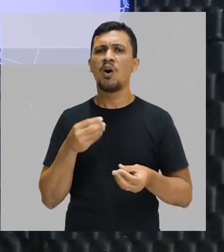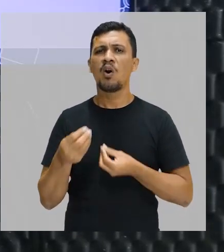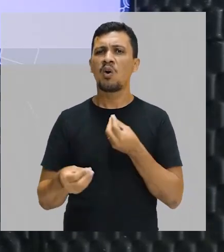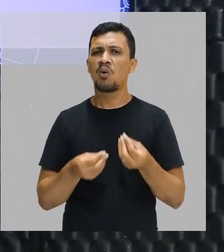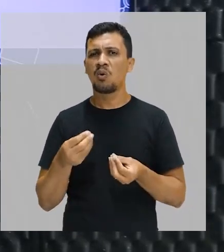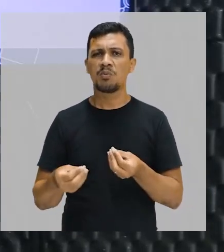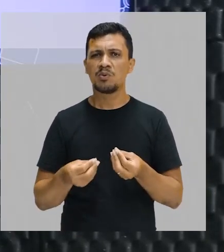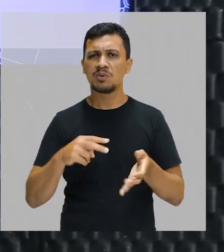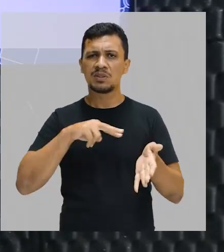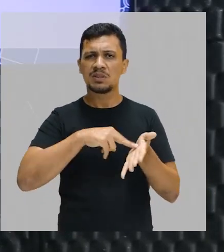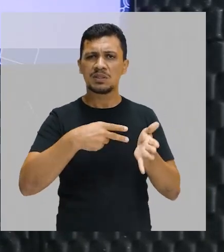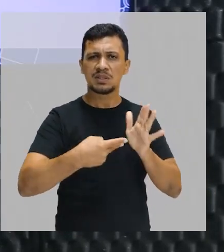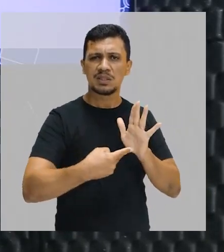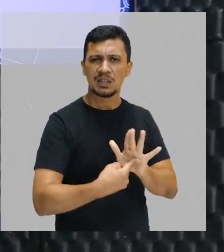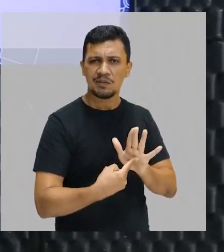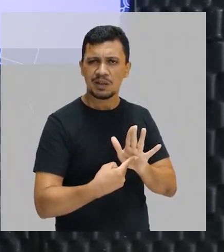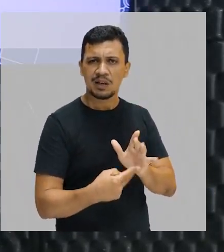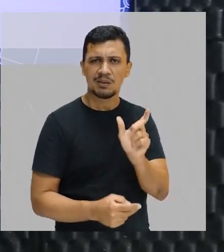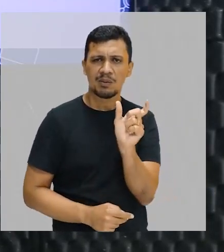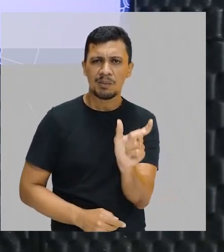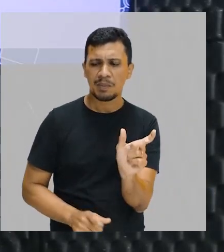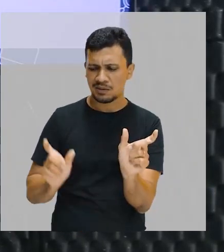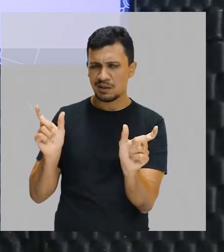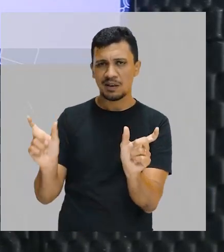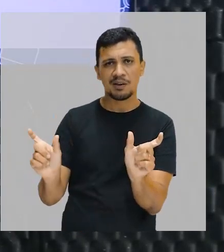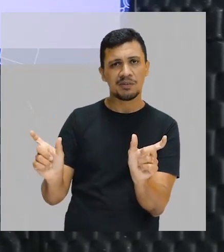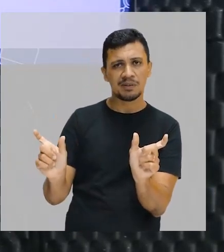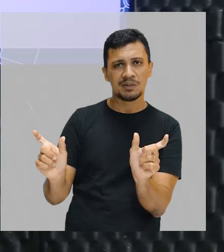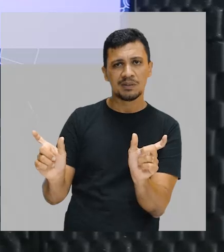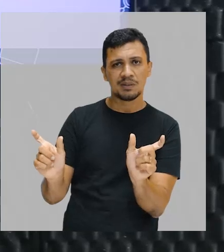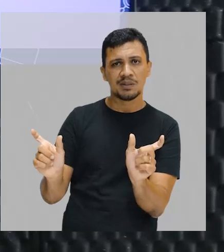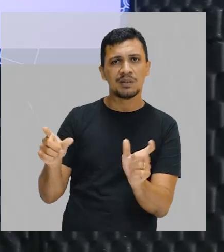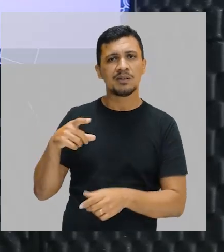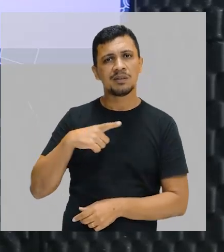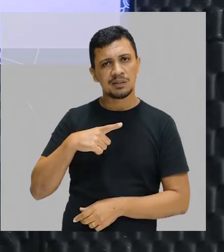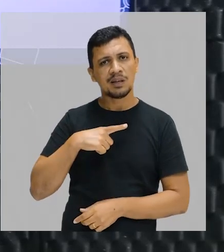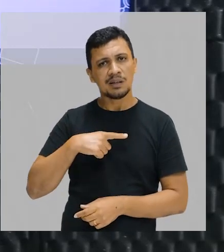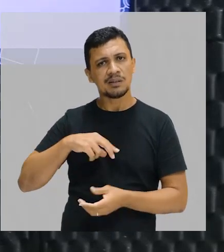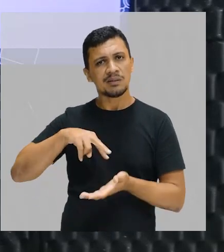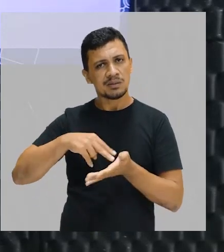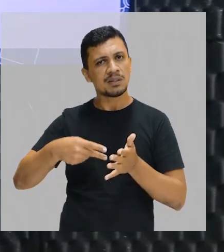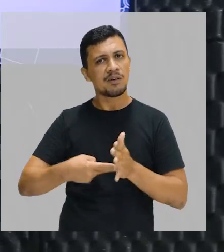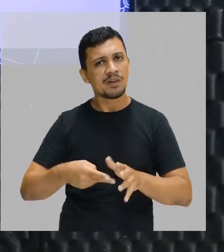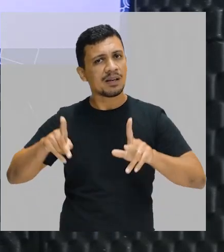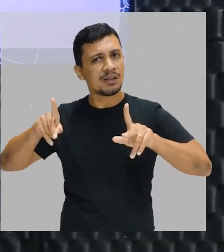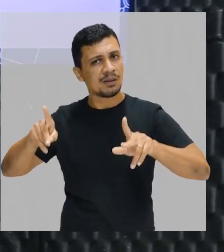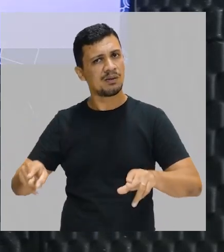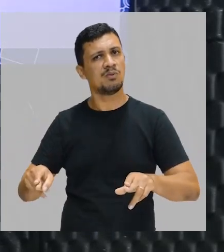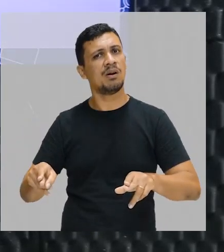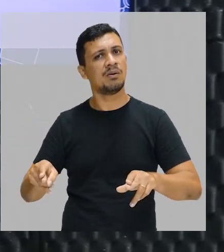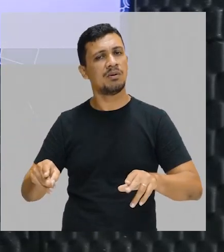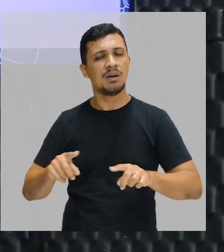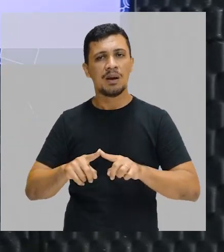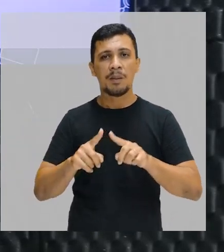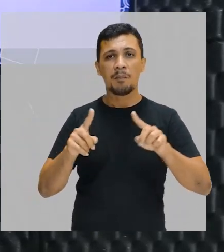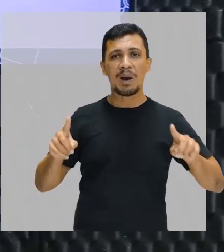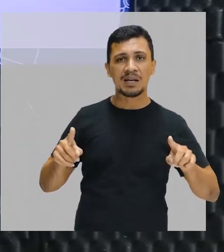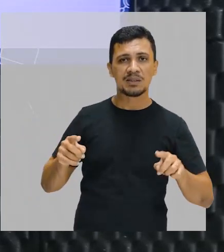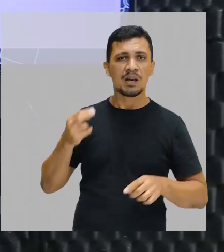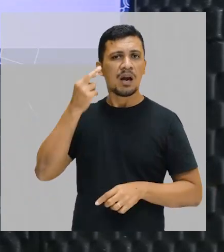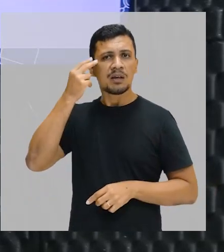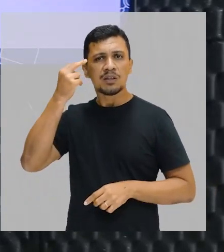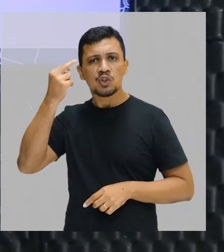da palavra, elas são iguais, têm o mesmo significado. Mas não que sejam de origem